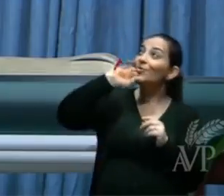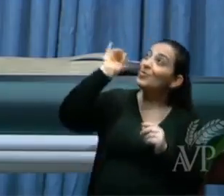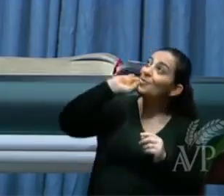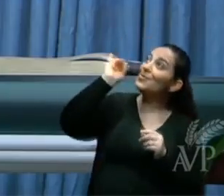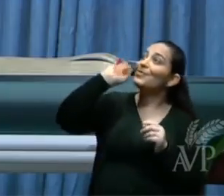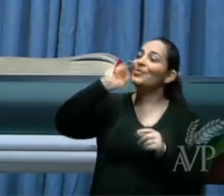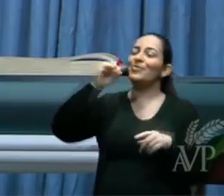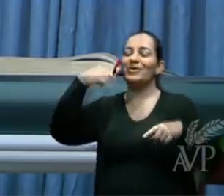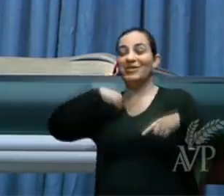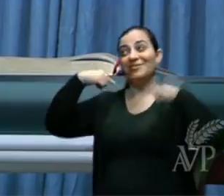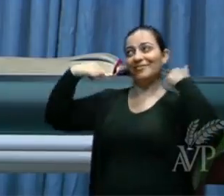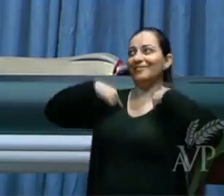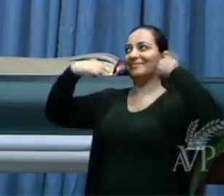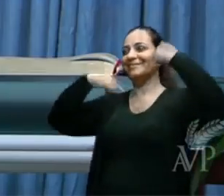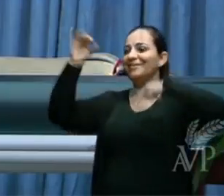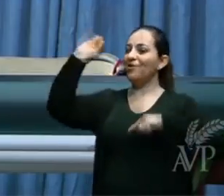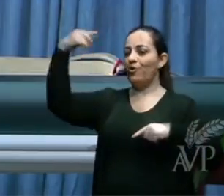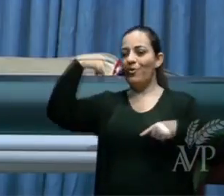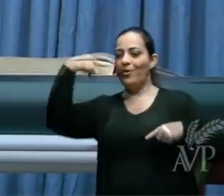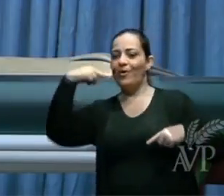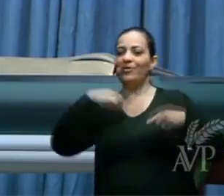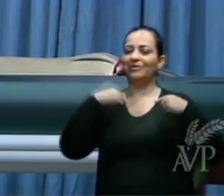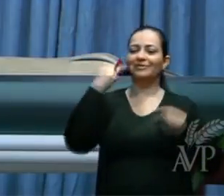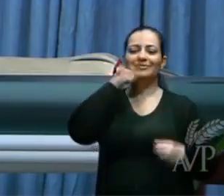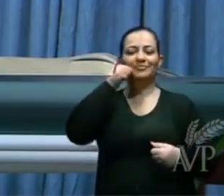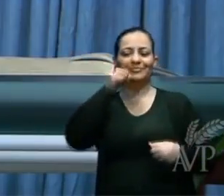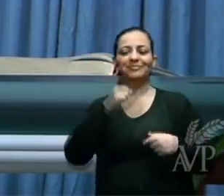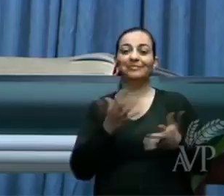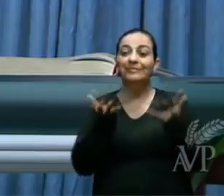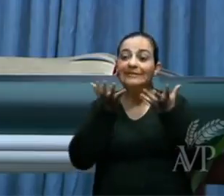ó olha pra mim